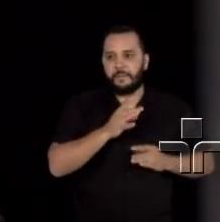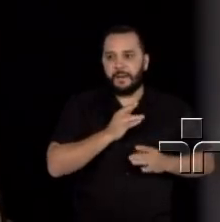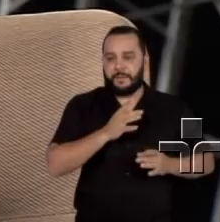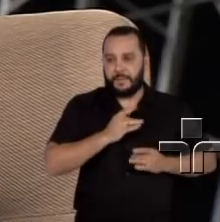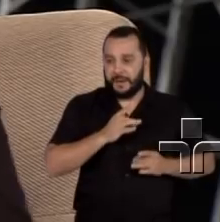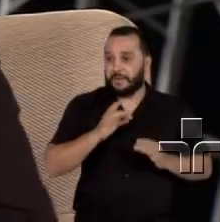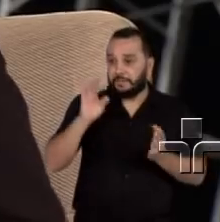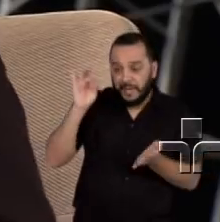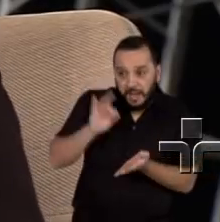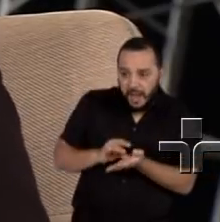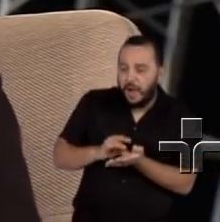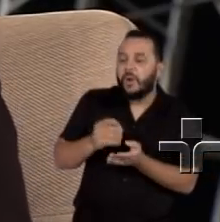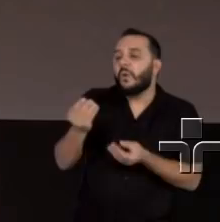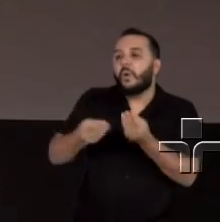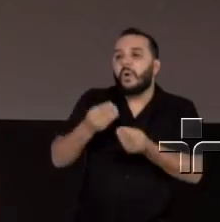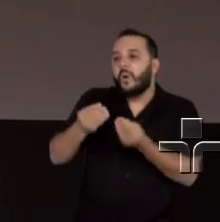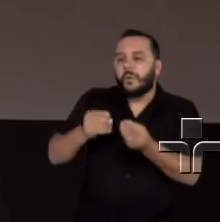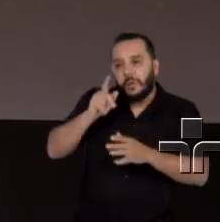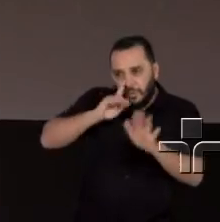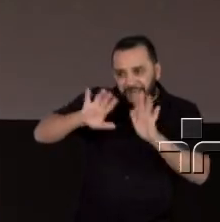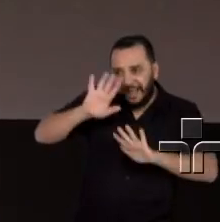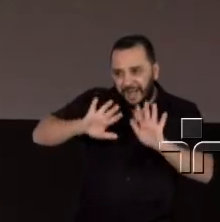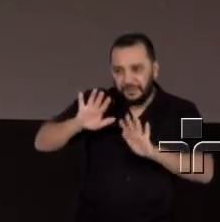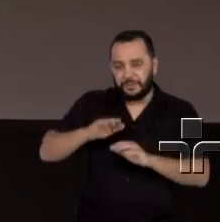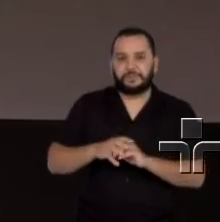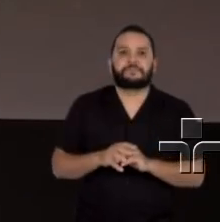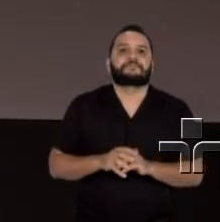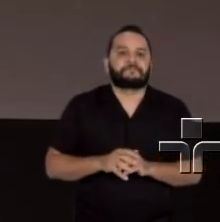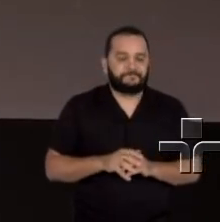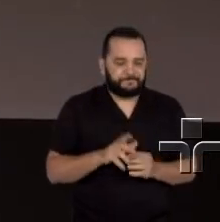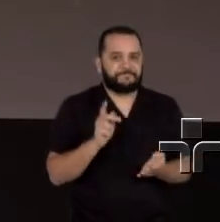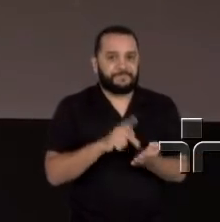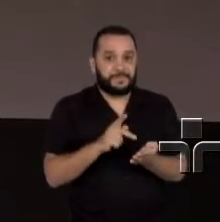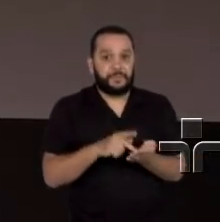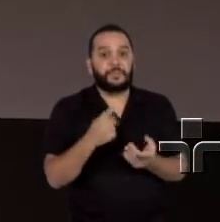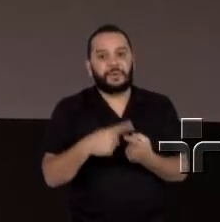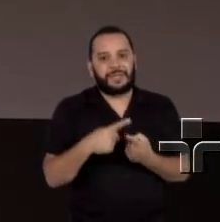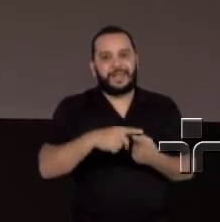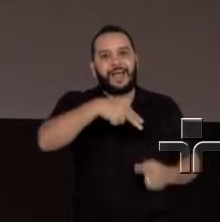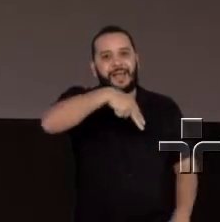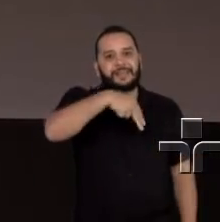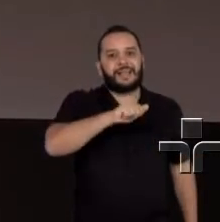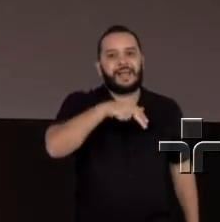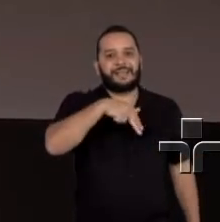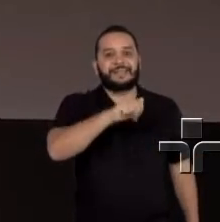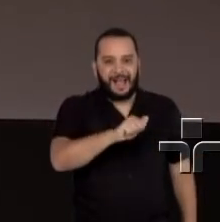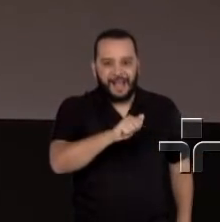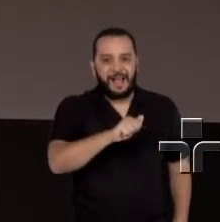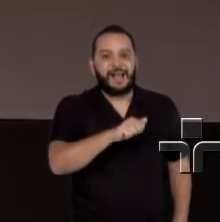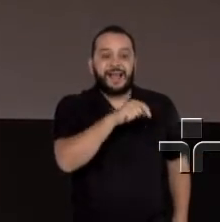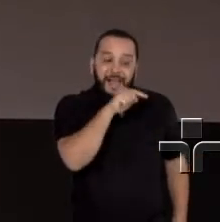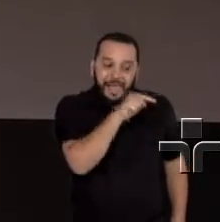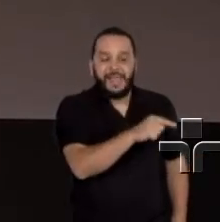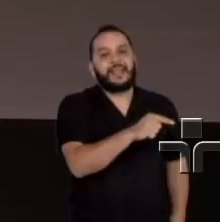são esses cuidados? É muito delicado, porque você vai ter centenas, milhares de pessoas que conheceram, que